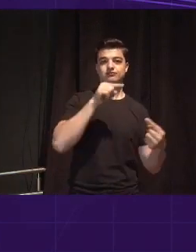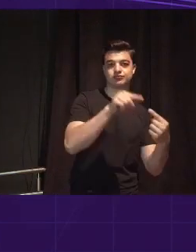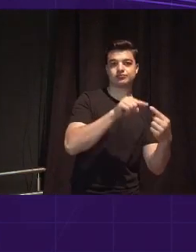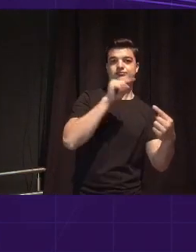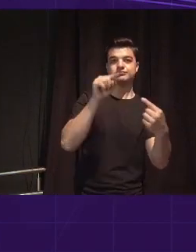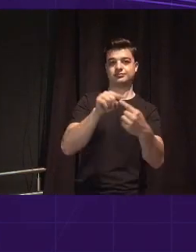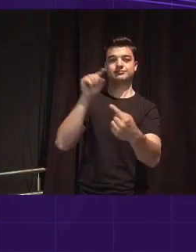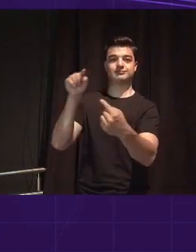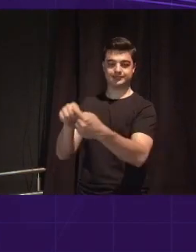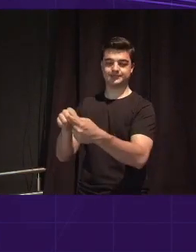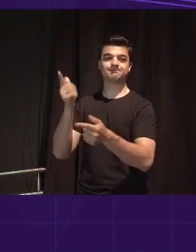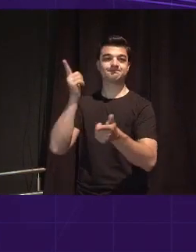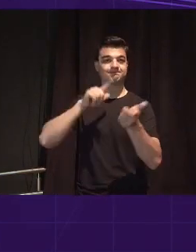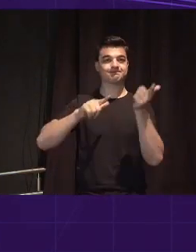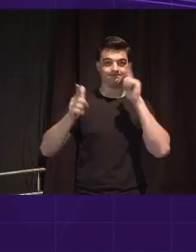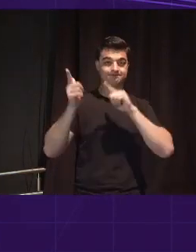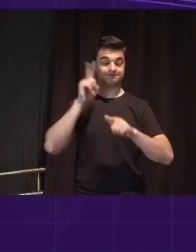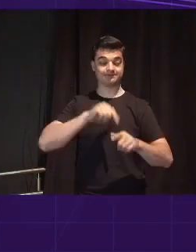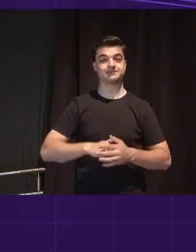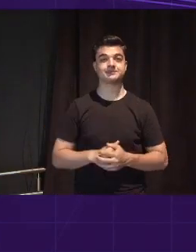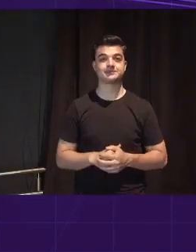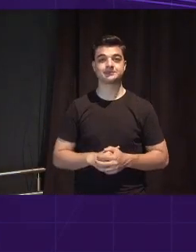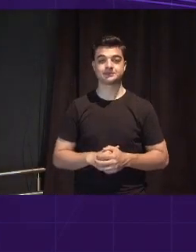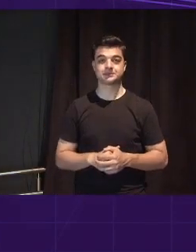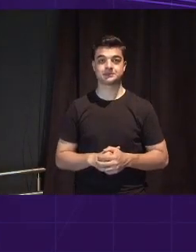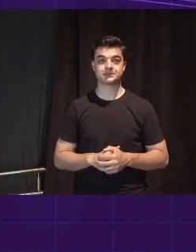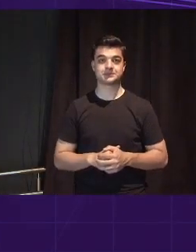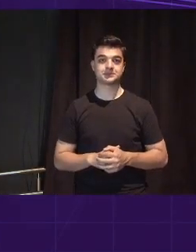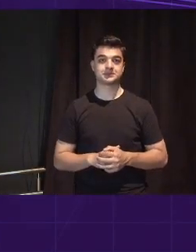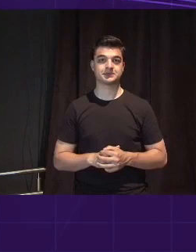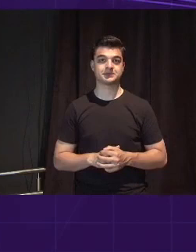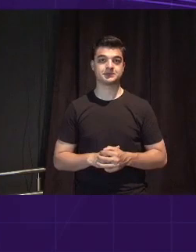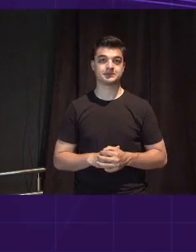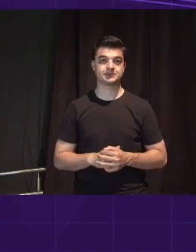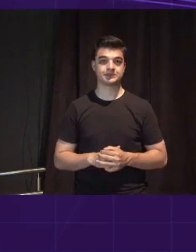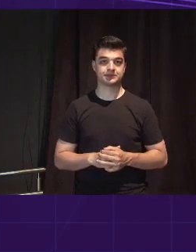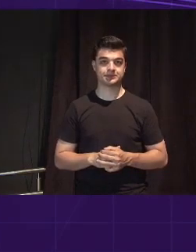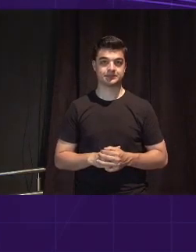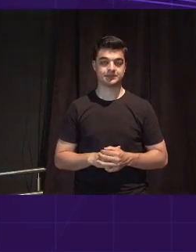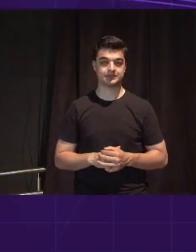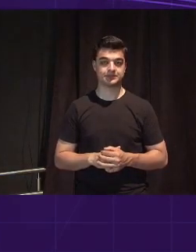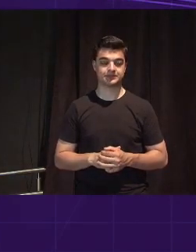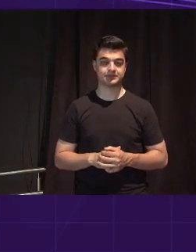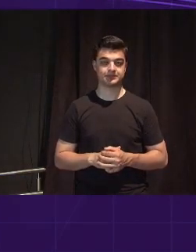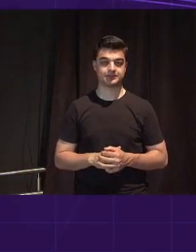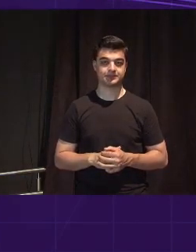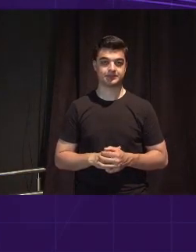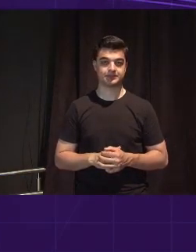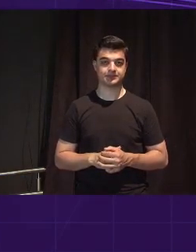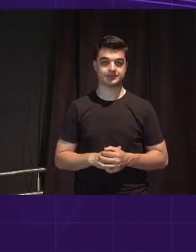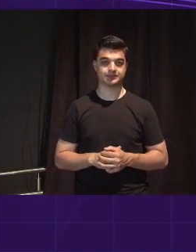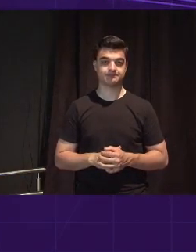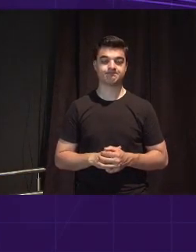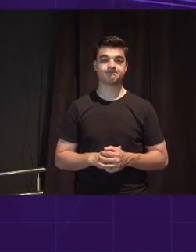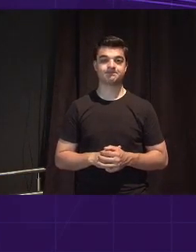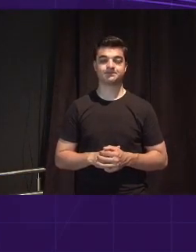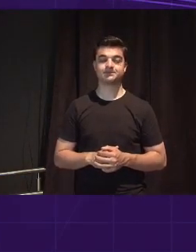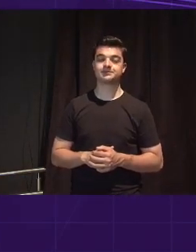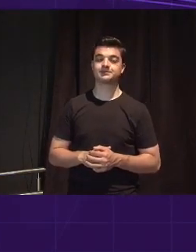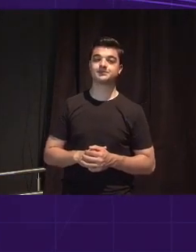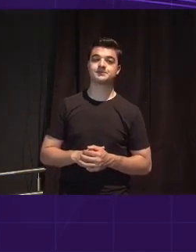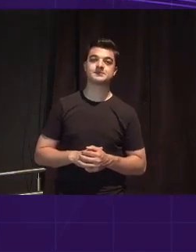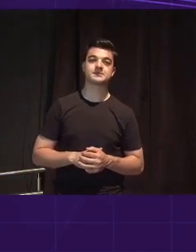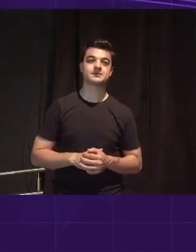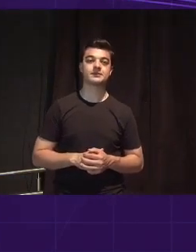todos conectados uns aos outros, né, para que os nossos diferentes níveis de voo conseguissem acompanhar essa evolução.